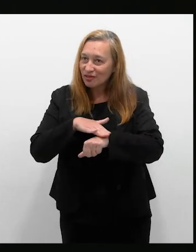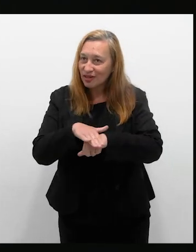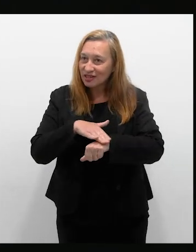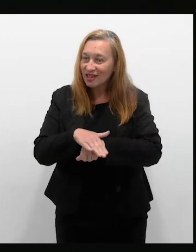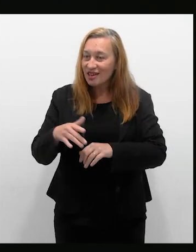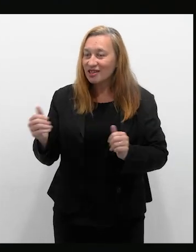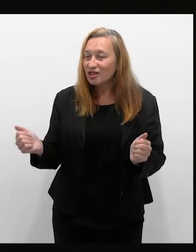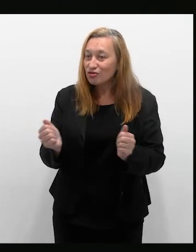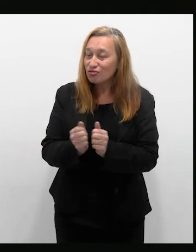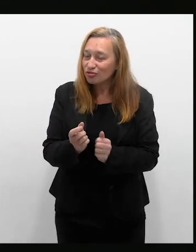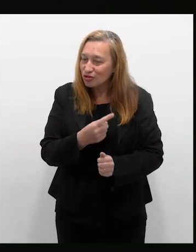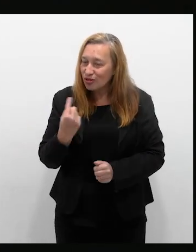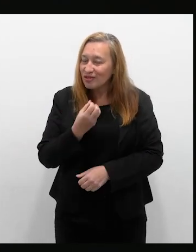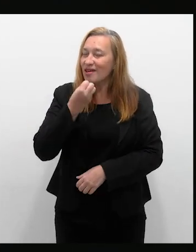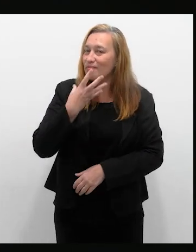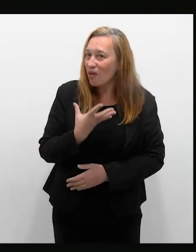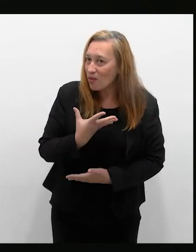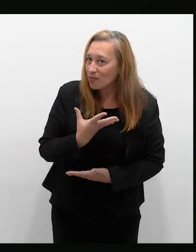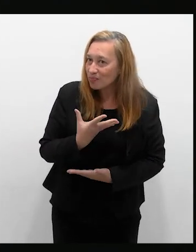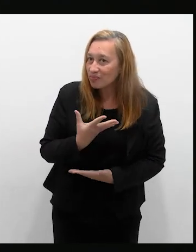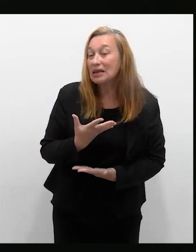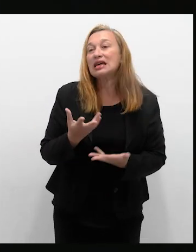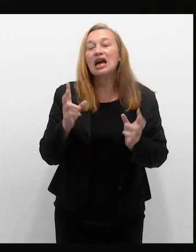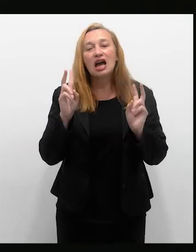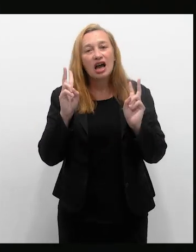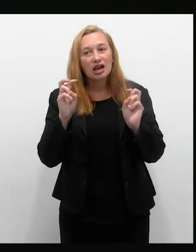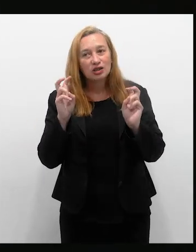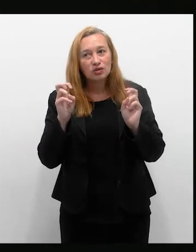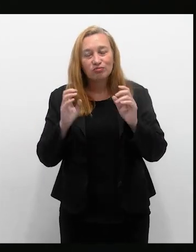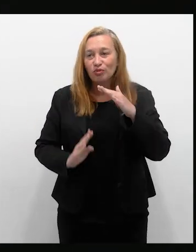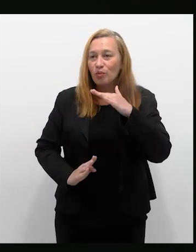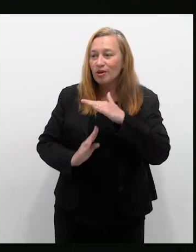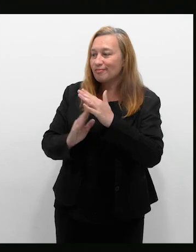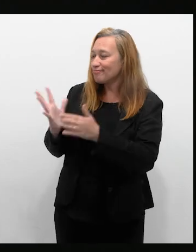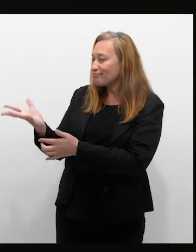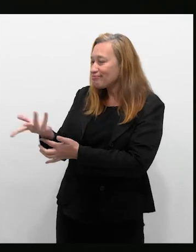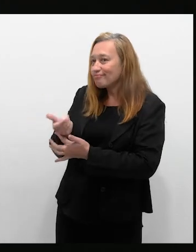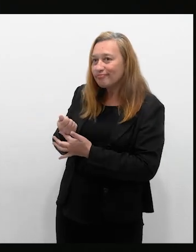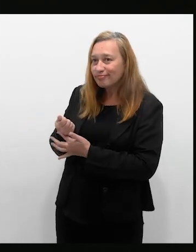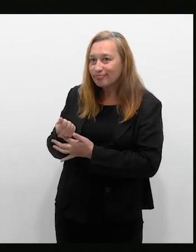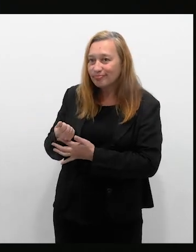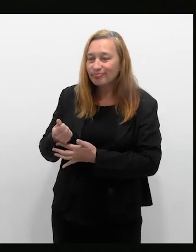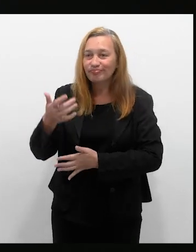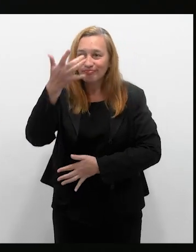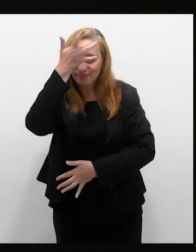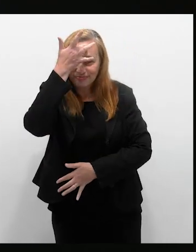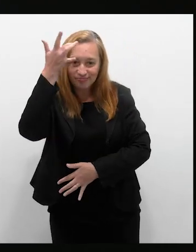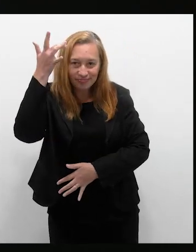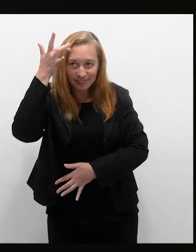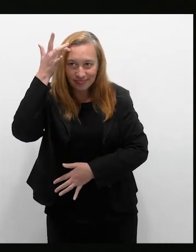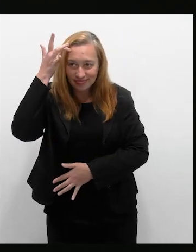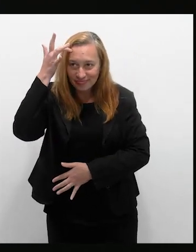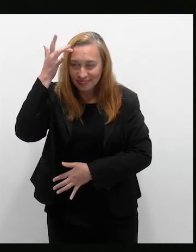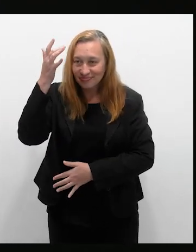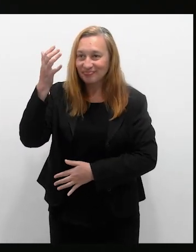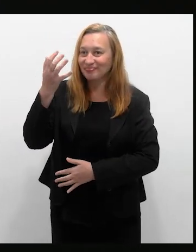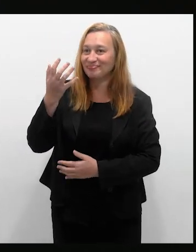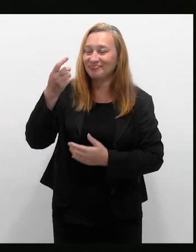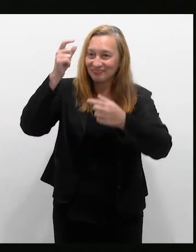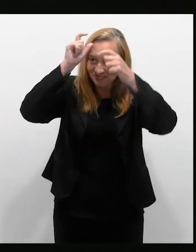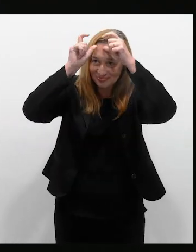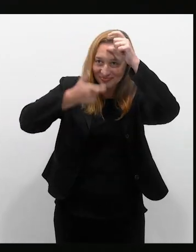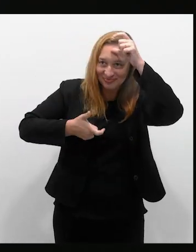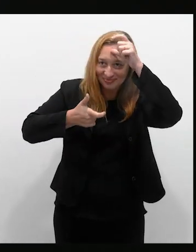conversa e ter a sua companhia é sempre muito bom. Recentes situações sobre o limite da arte em questões de saúde mental, como o